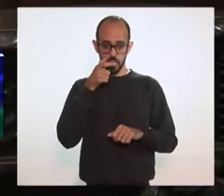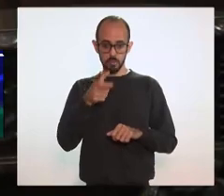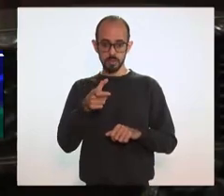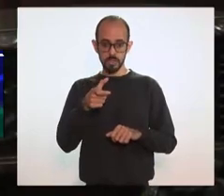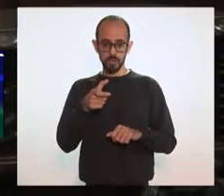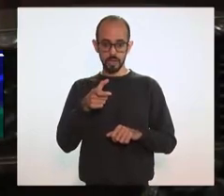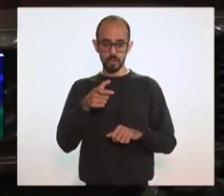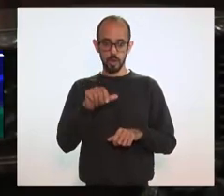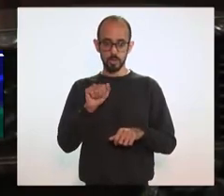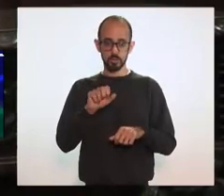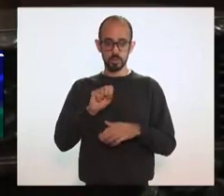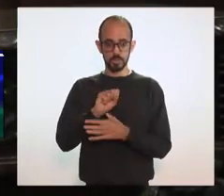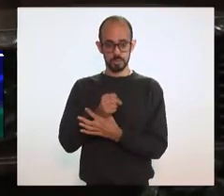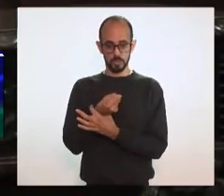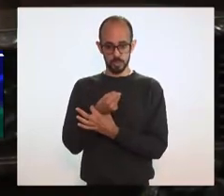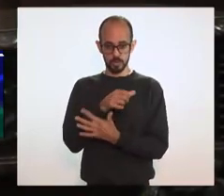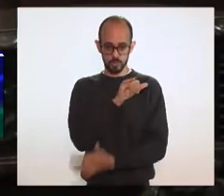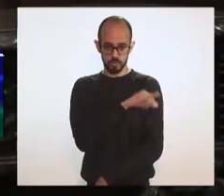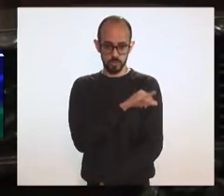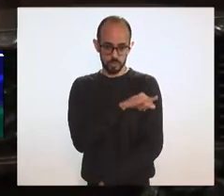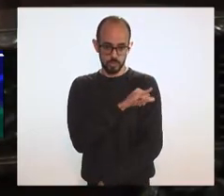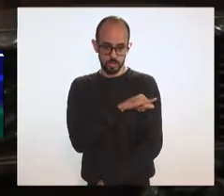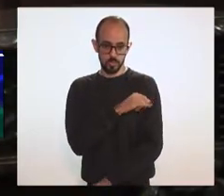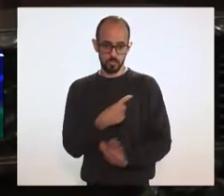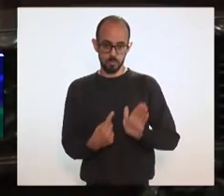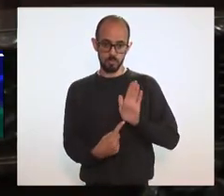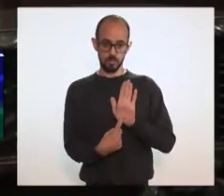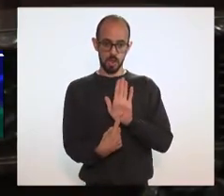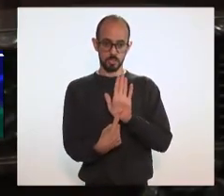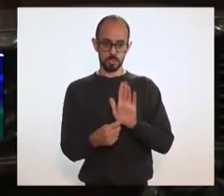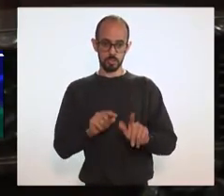Janeiro. E apresentou-se, senhor presidente,